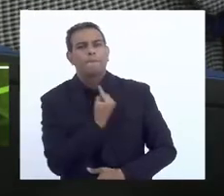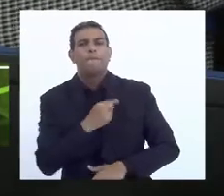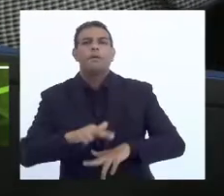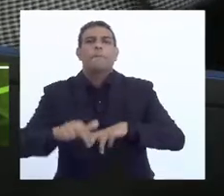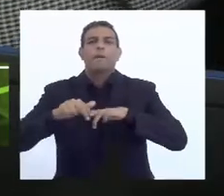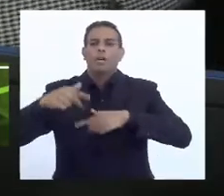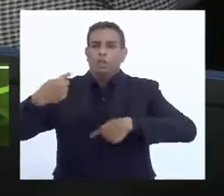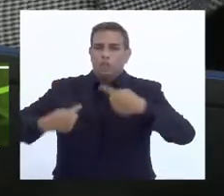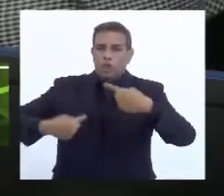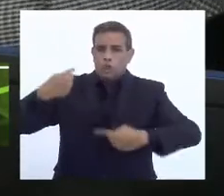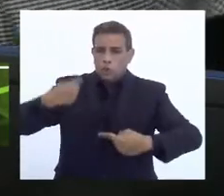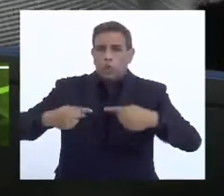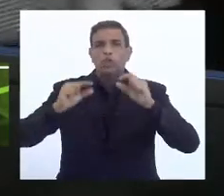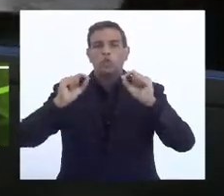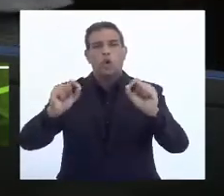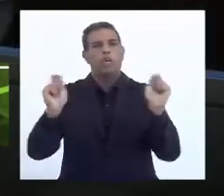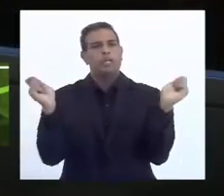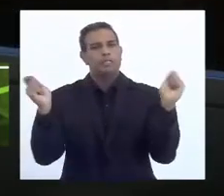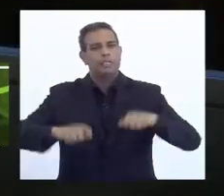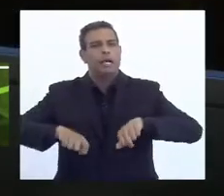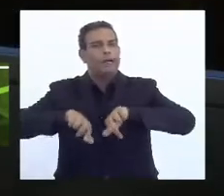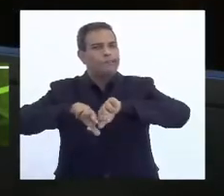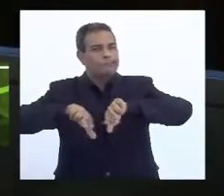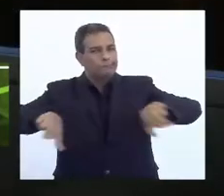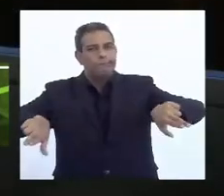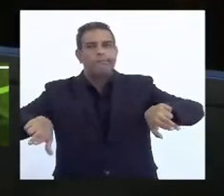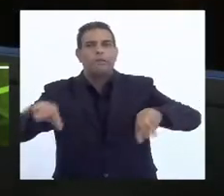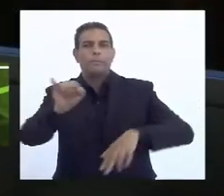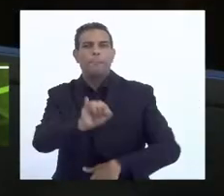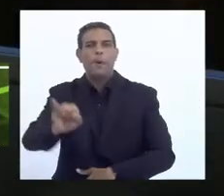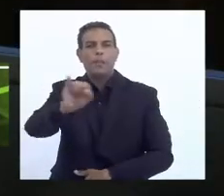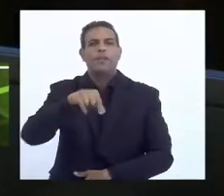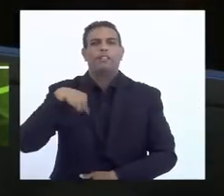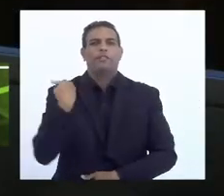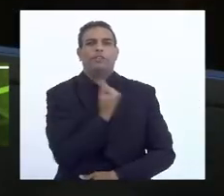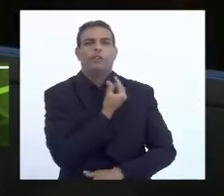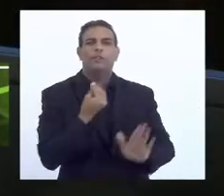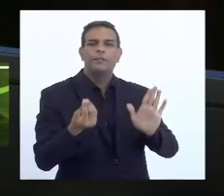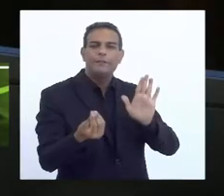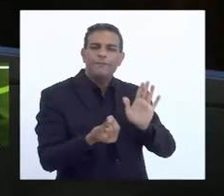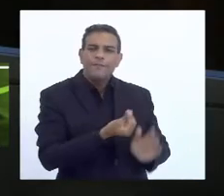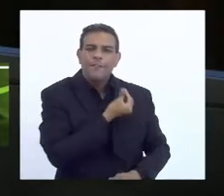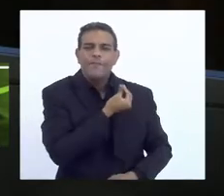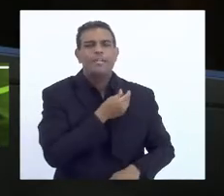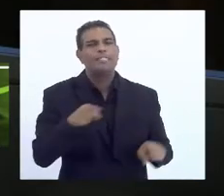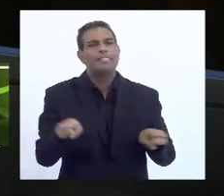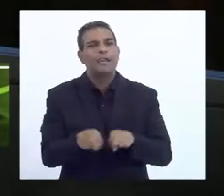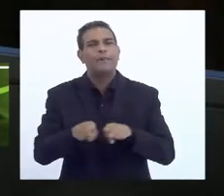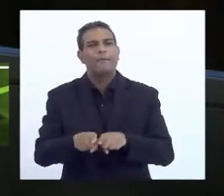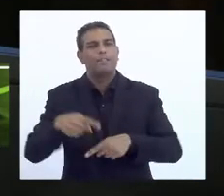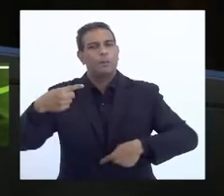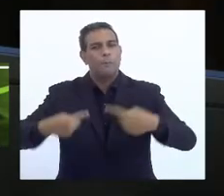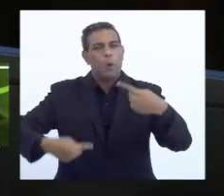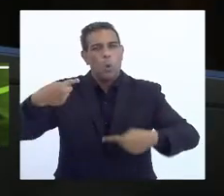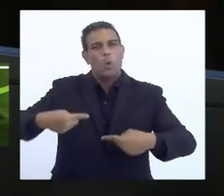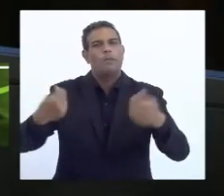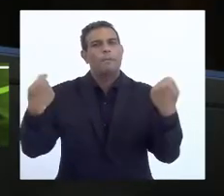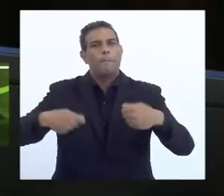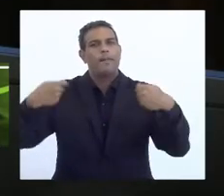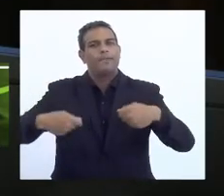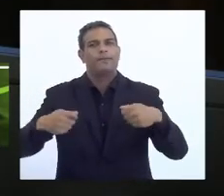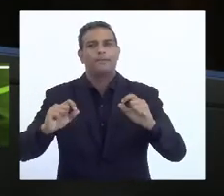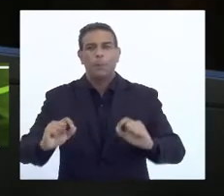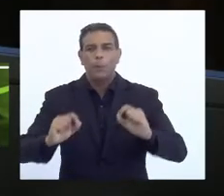aqui a nossa mesa, que está muito, muito importante, considerando também que as políticas elas